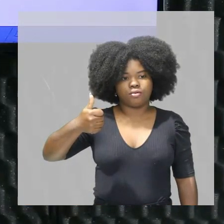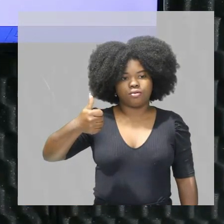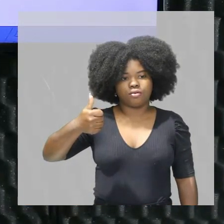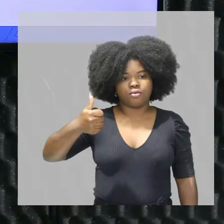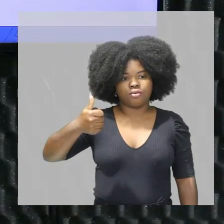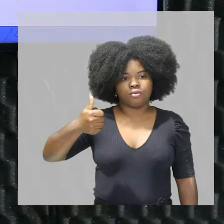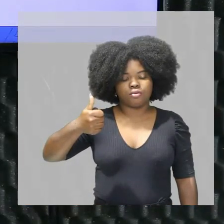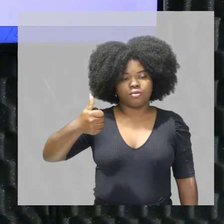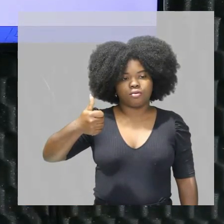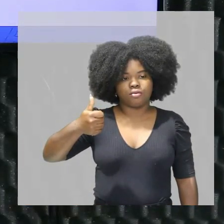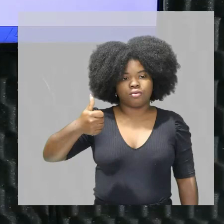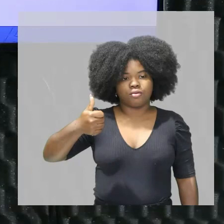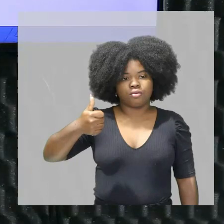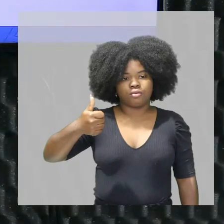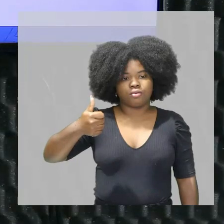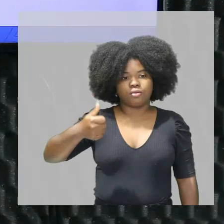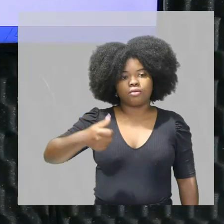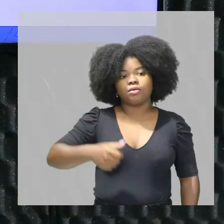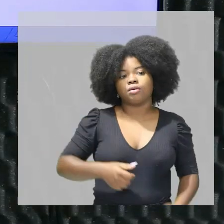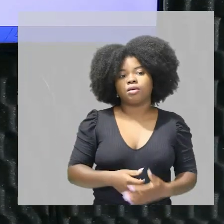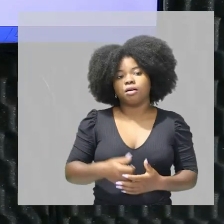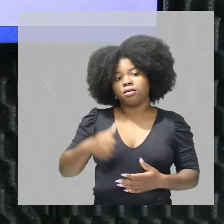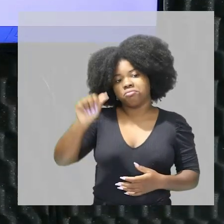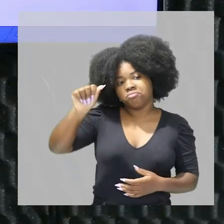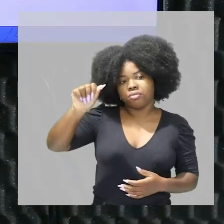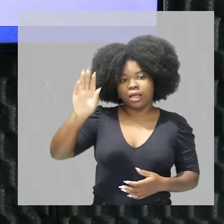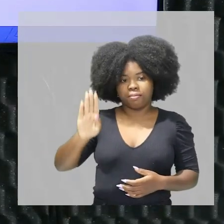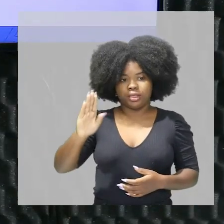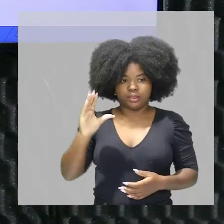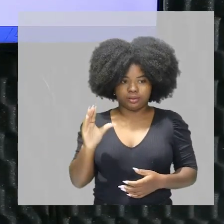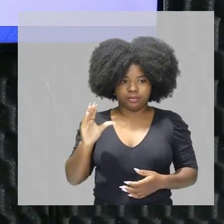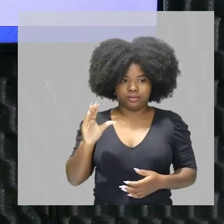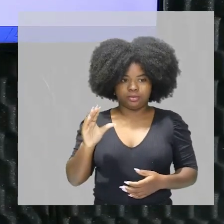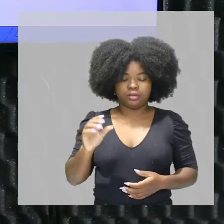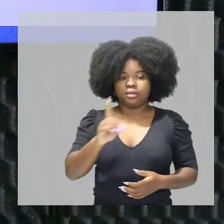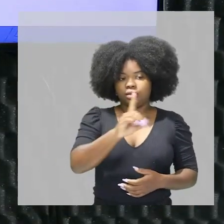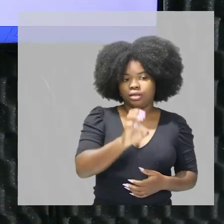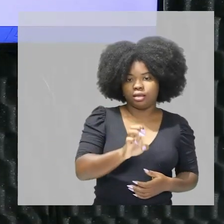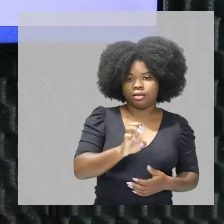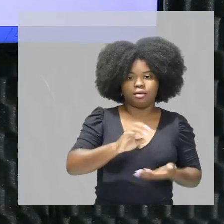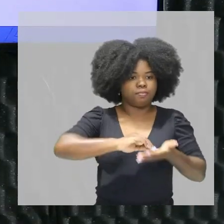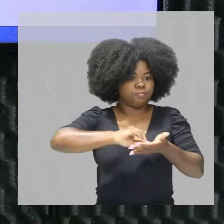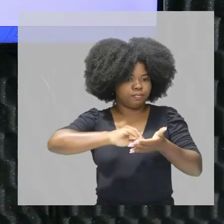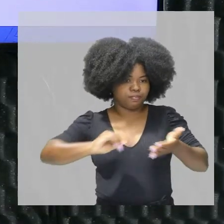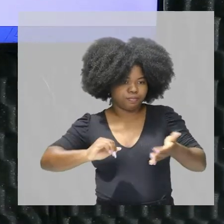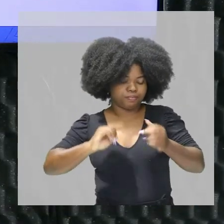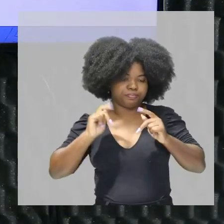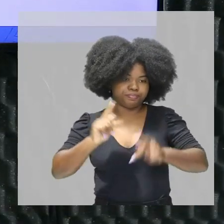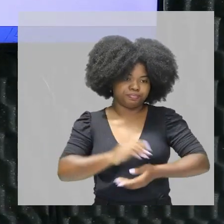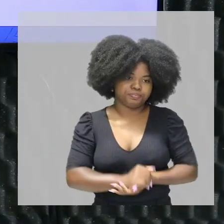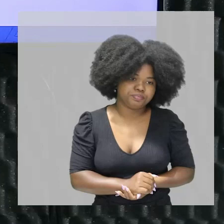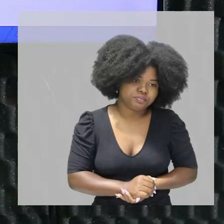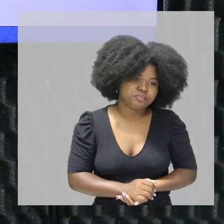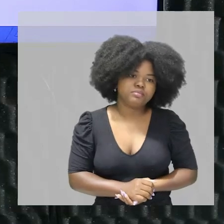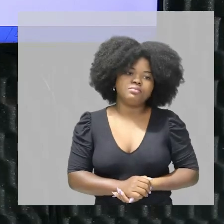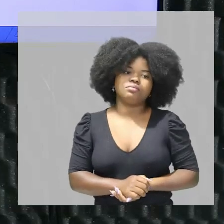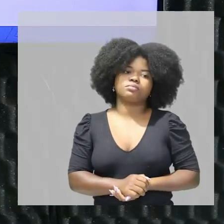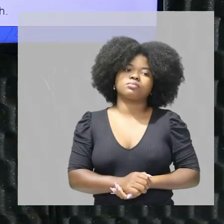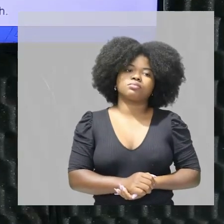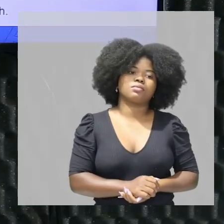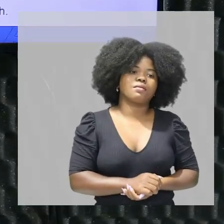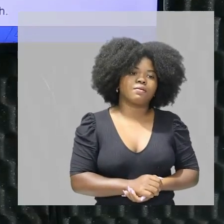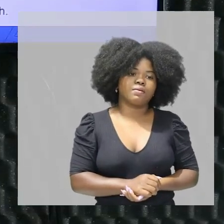Psicologia nós temos que marcar onde tenha um a um nós temos na letra a b c nós já tiramos a d e a é perfeito Então vamos